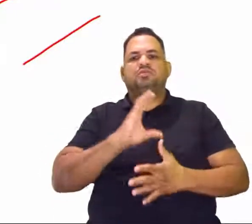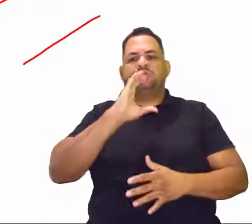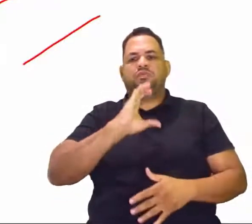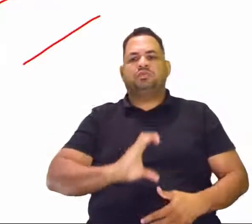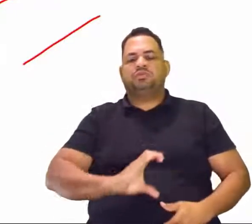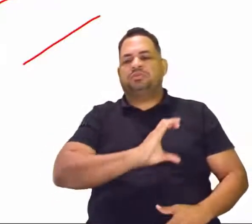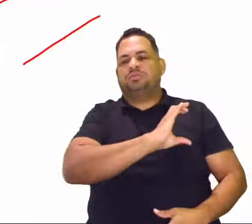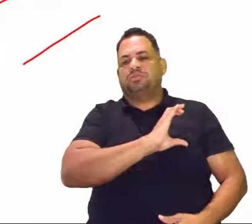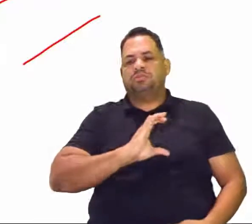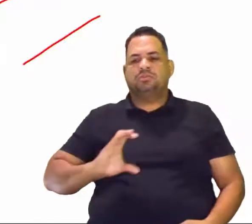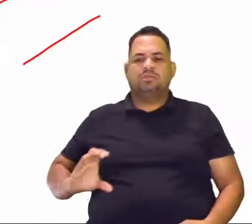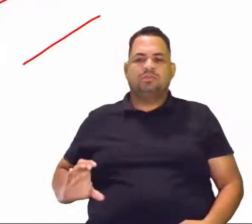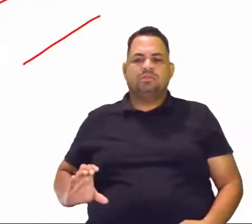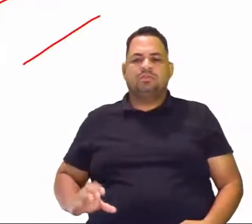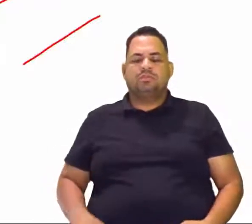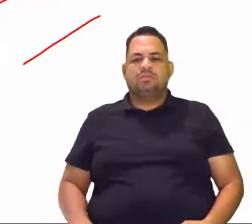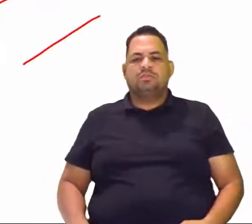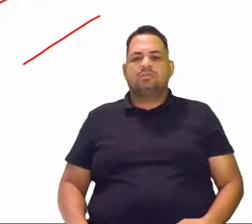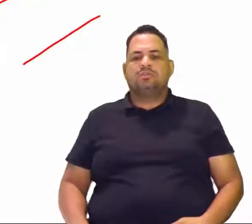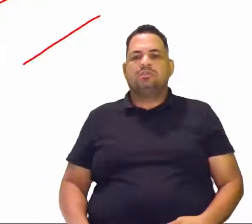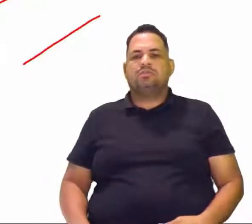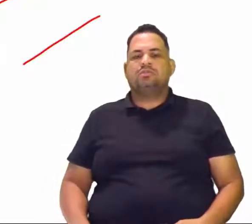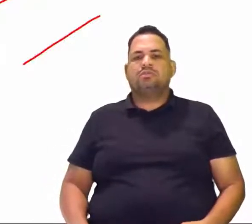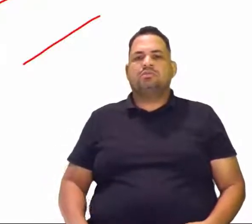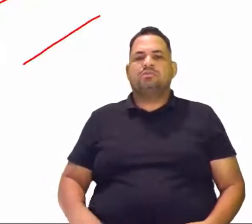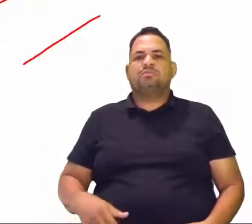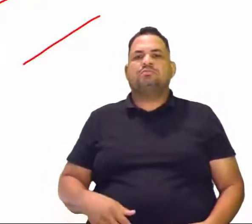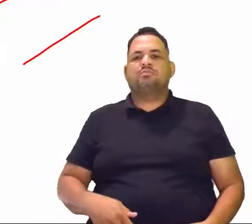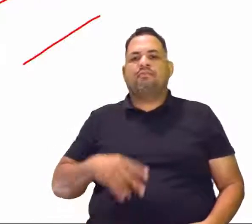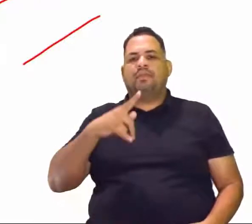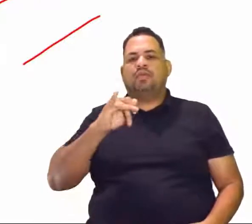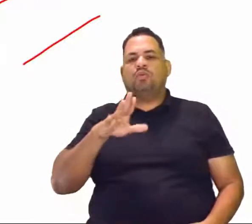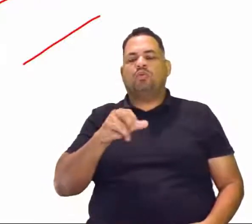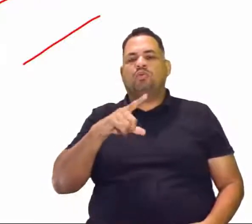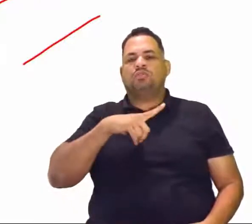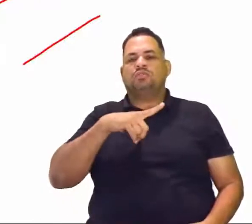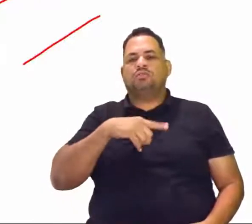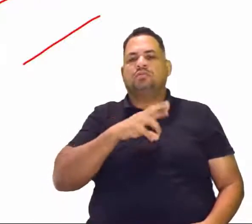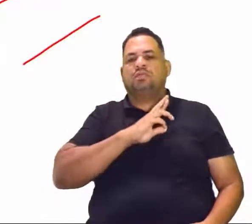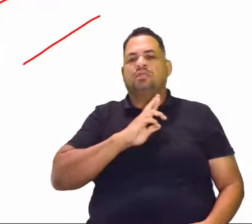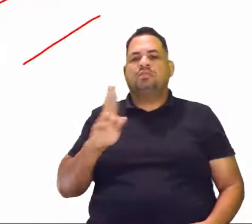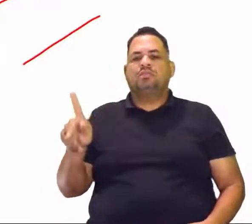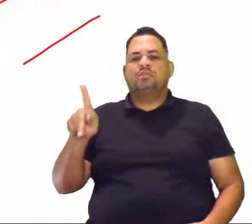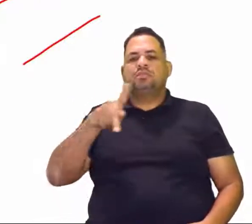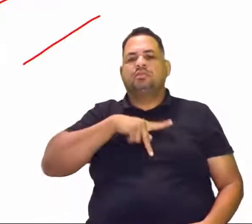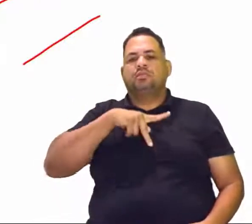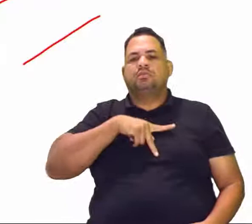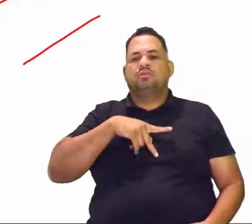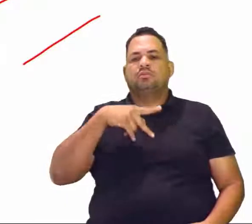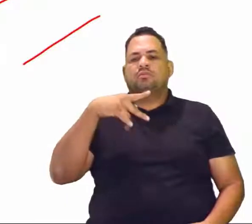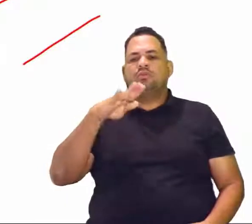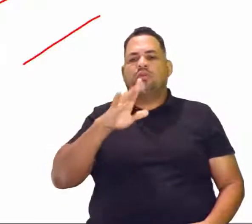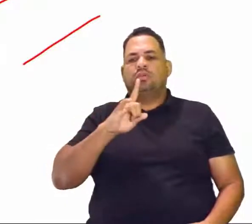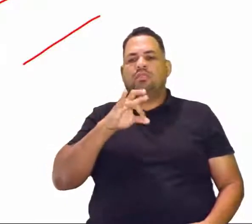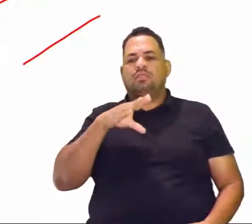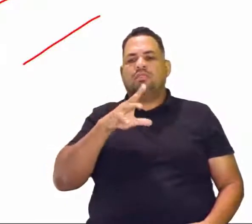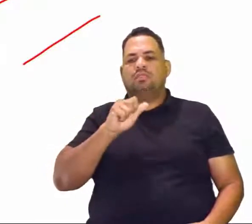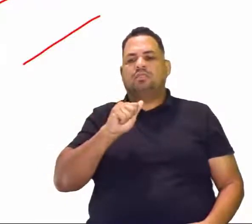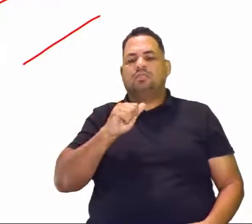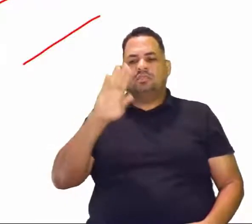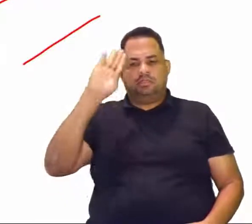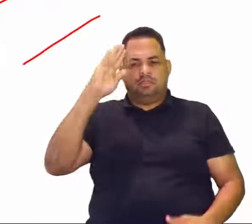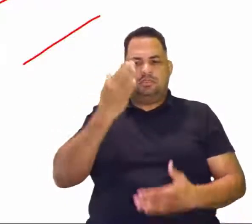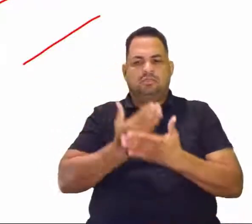o peru ele era uma eu tinha uma religião predominante lá que eles eram politeístas eles eles